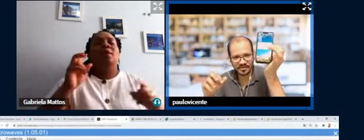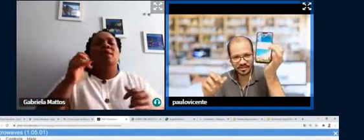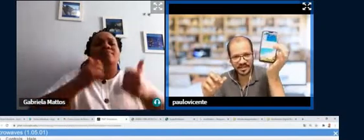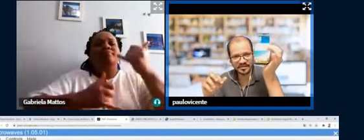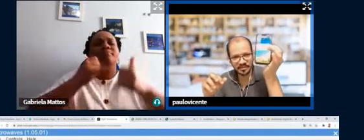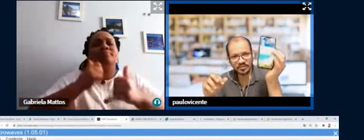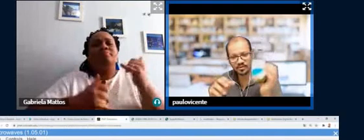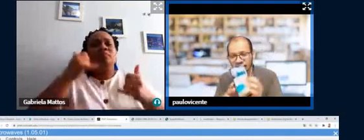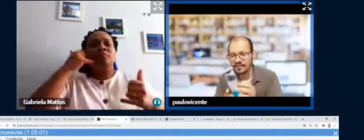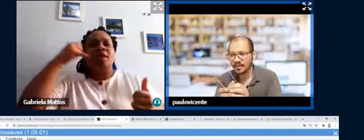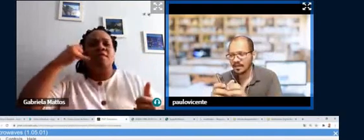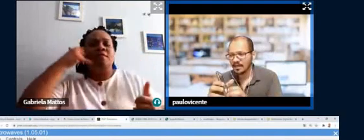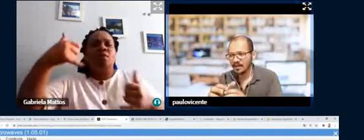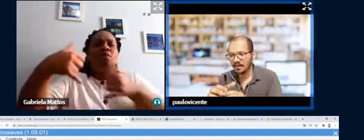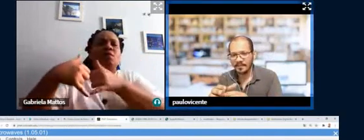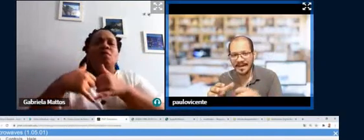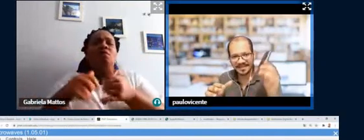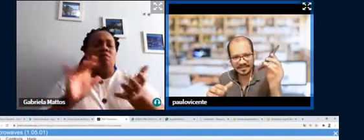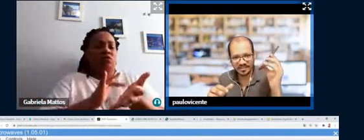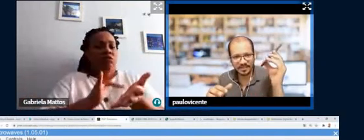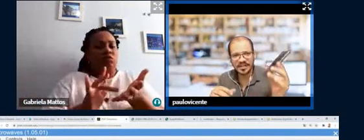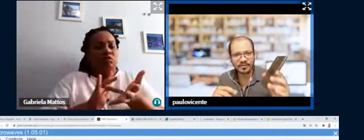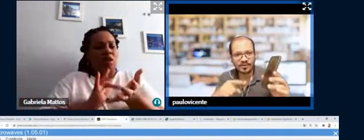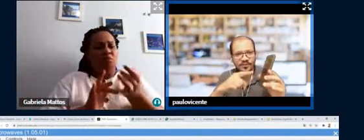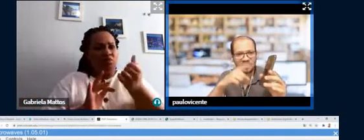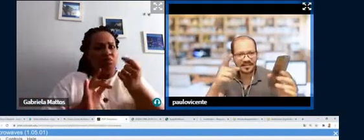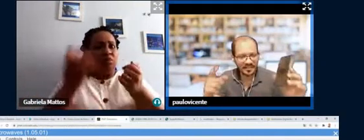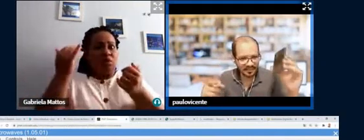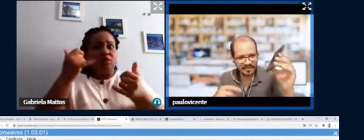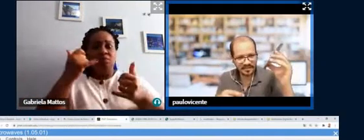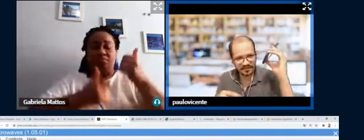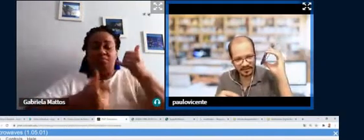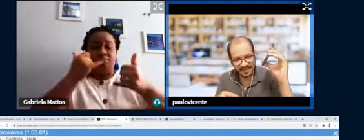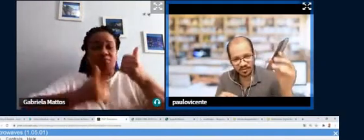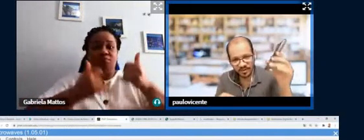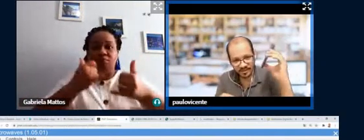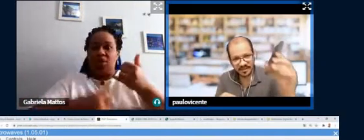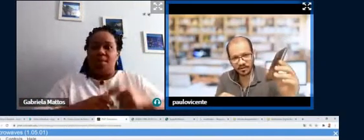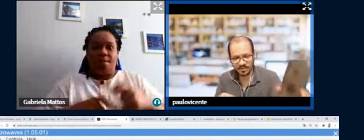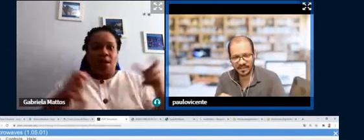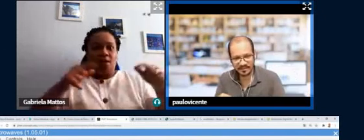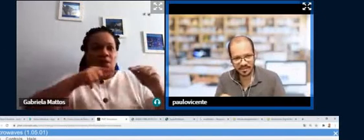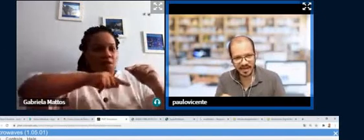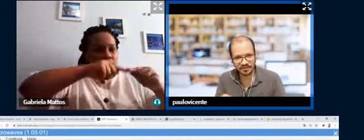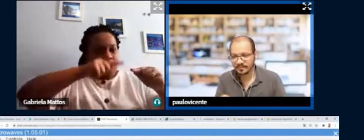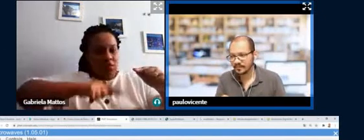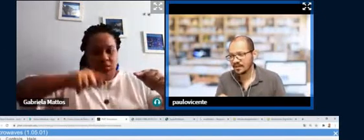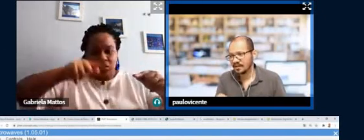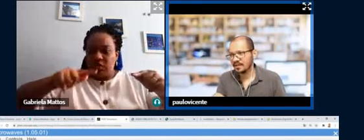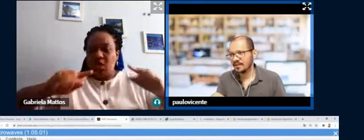aparelhos digitais, isso é menos comum. Mas, antigamente, era muito comum haver interferência nas ondas de comunicação de